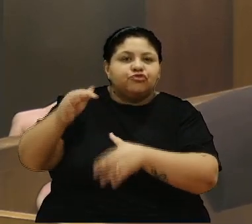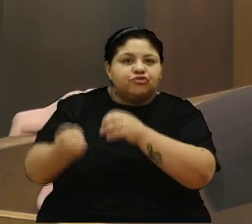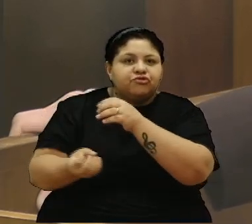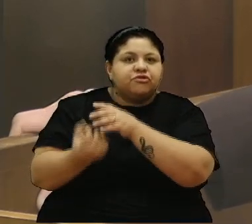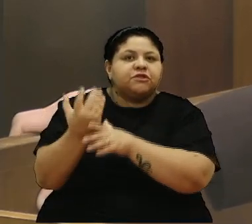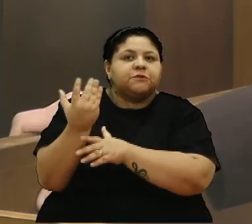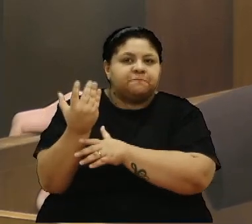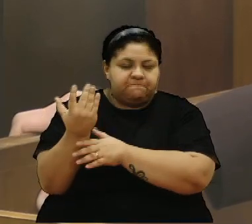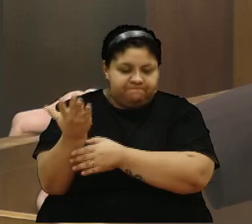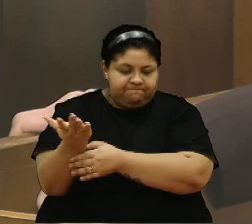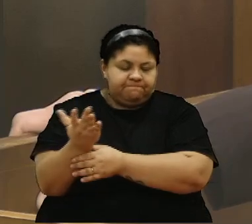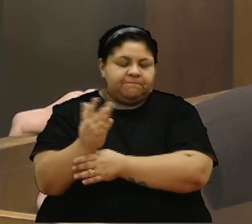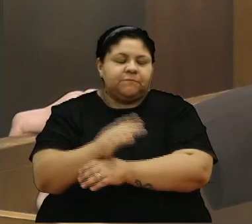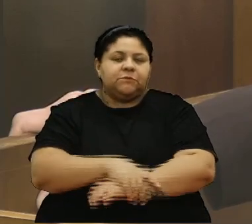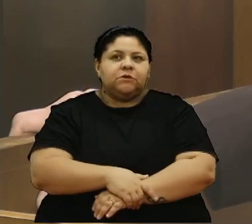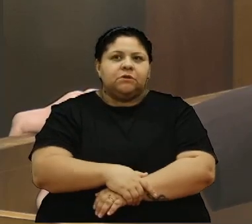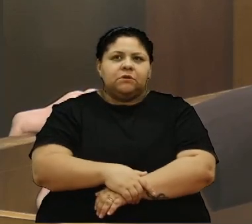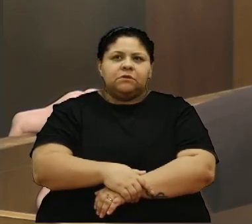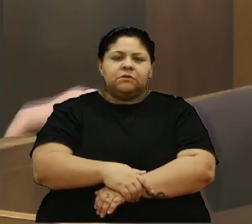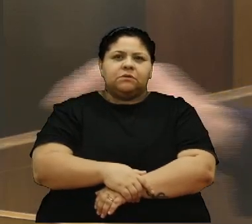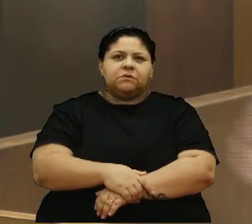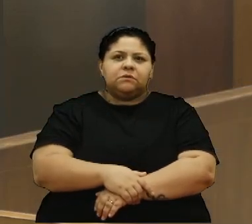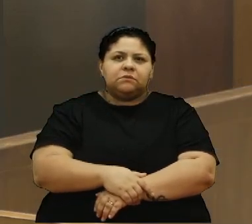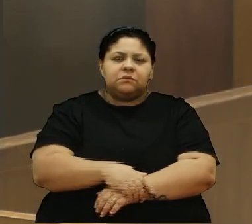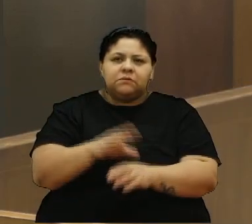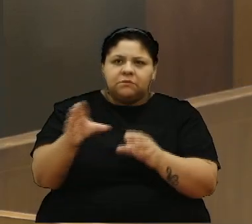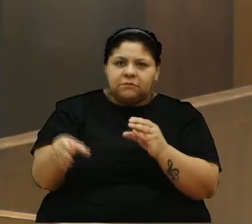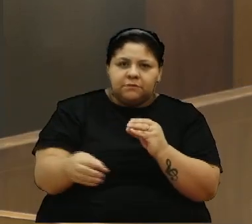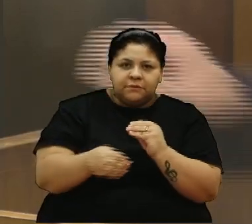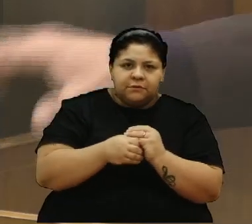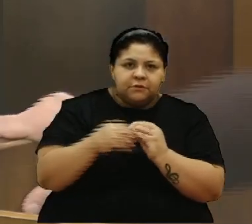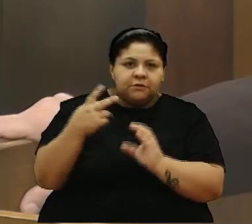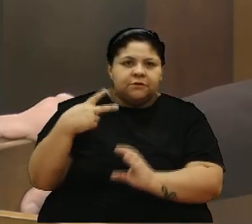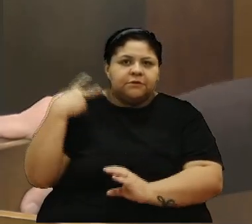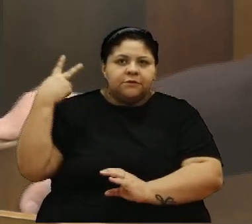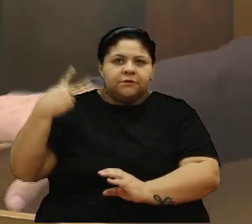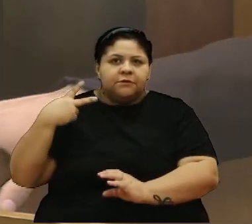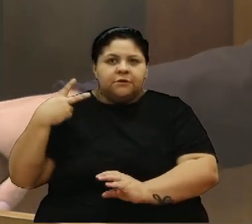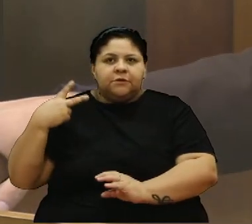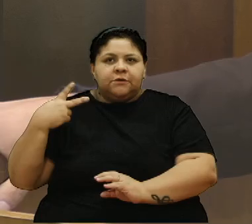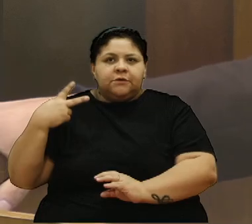breve. De imediato, a vossa palavra, vereadora.